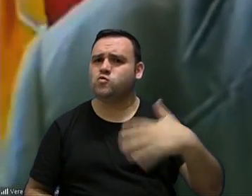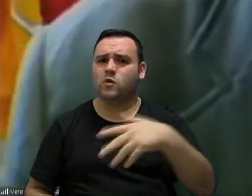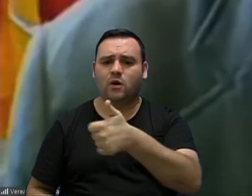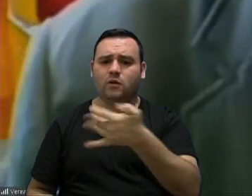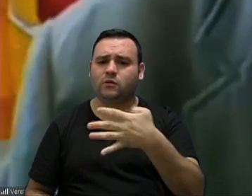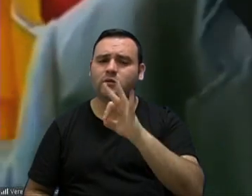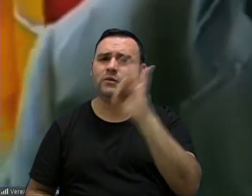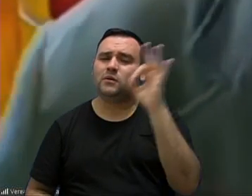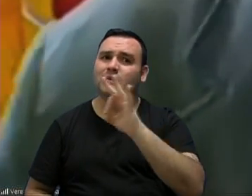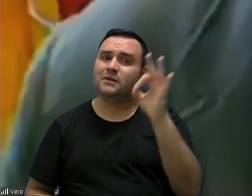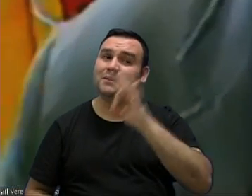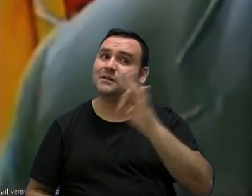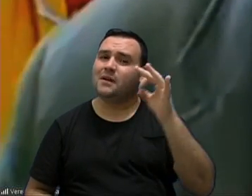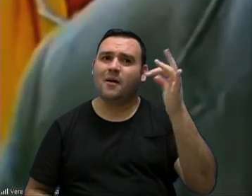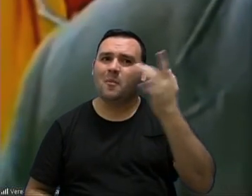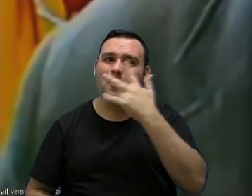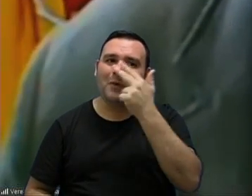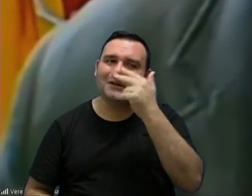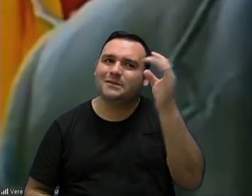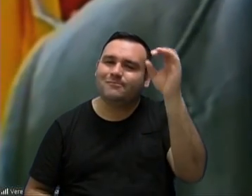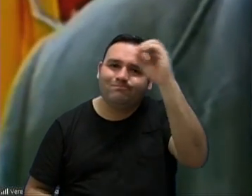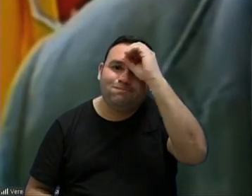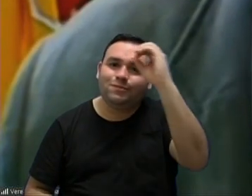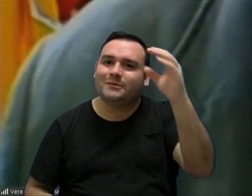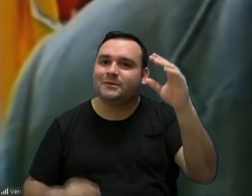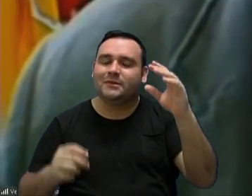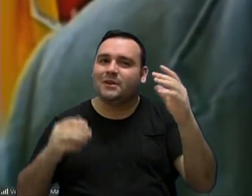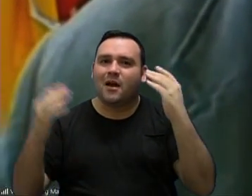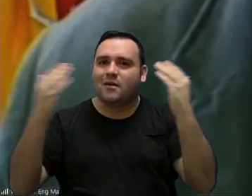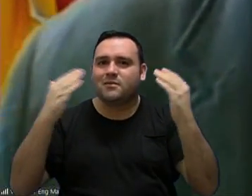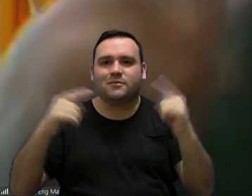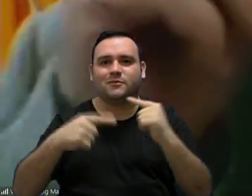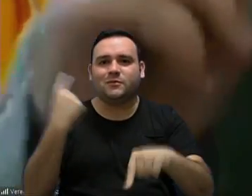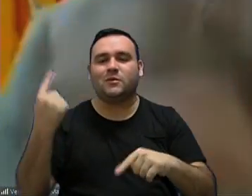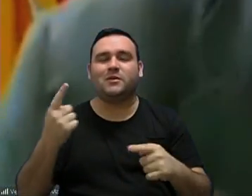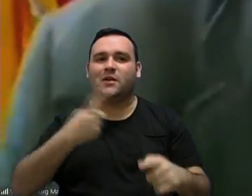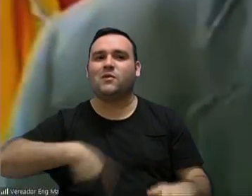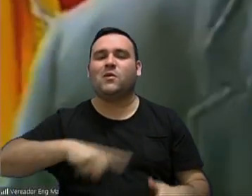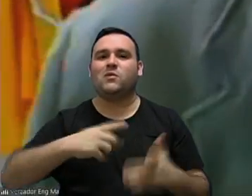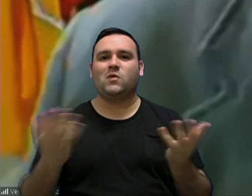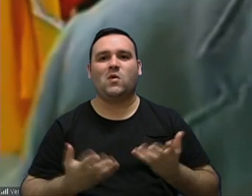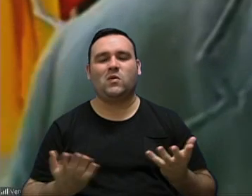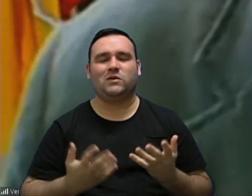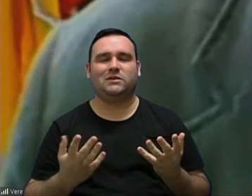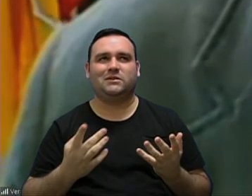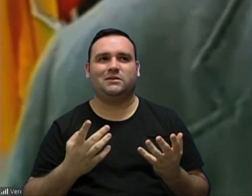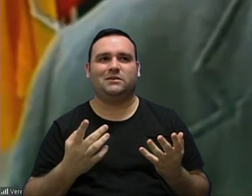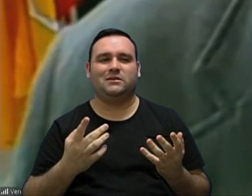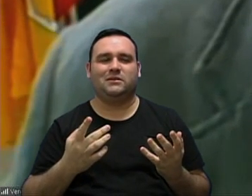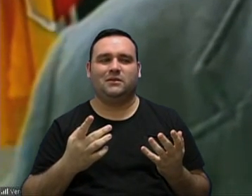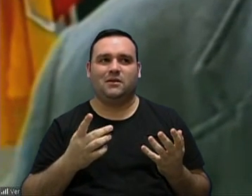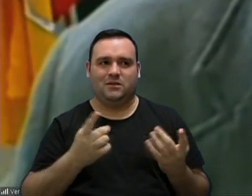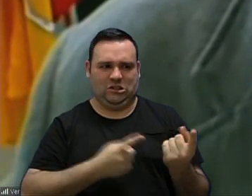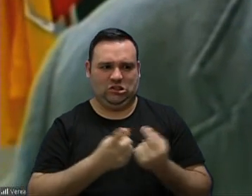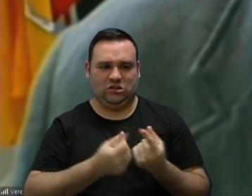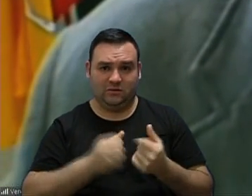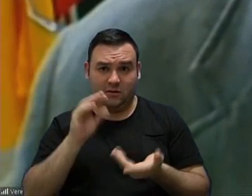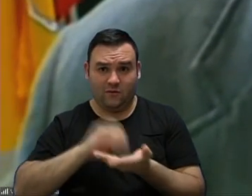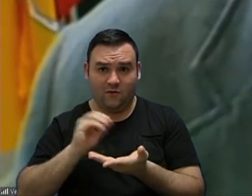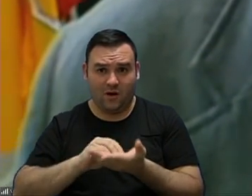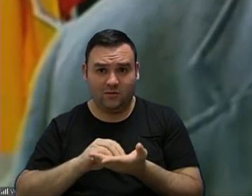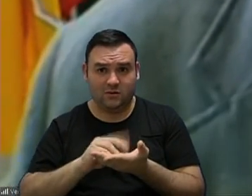14% é uma insensatez. É uma insensatez. Nós não estamos com desequilíbrio